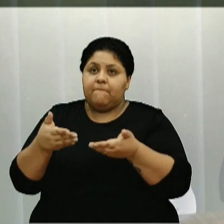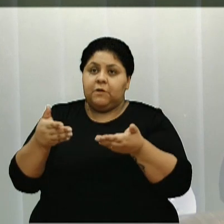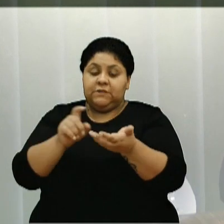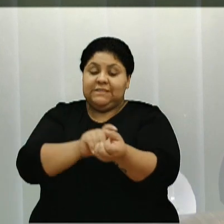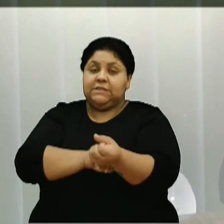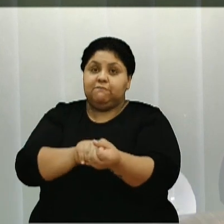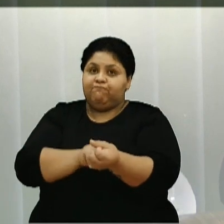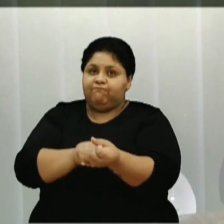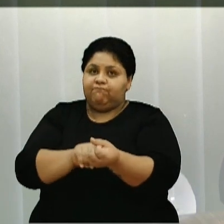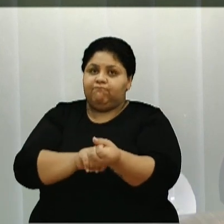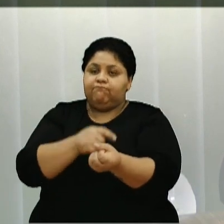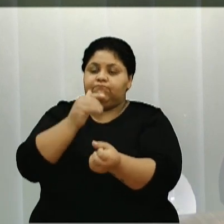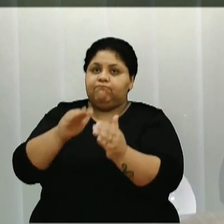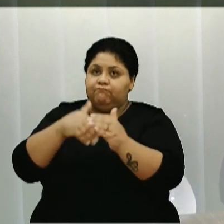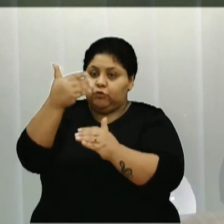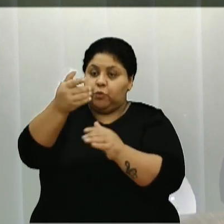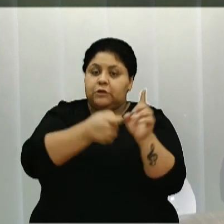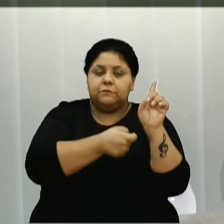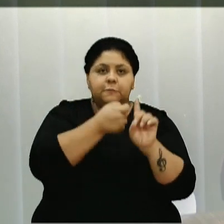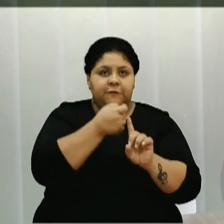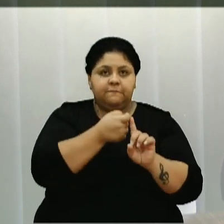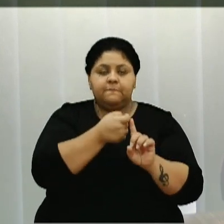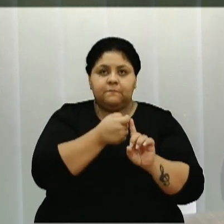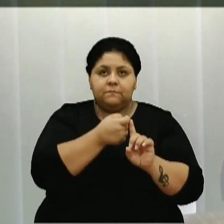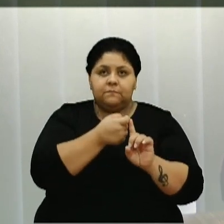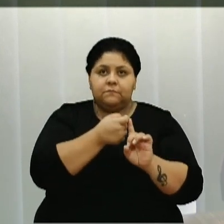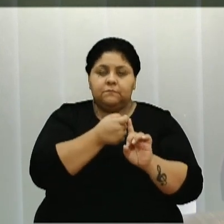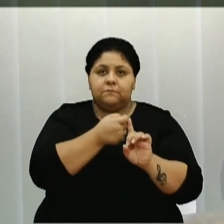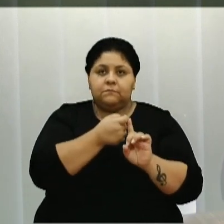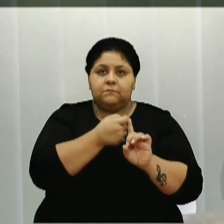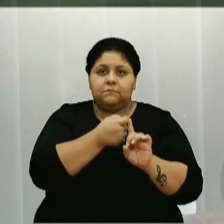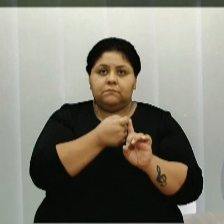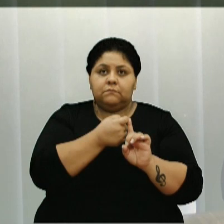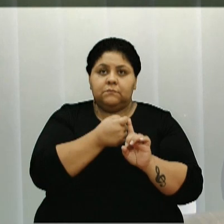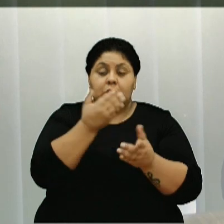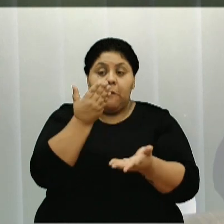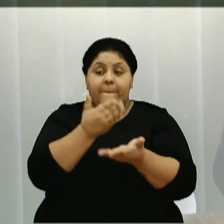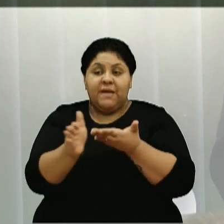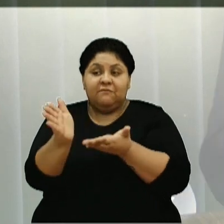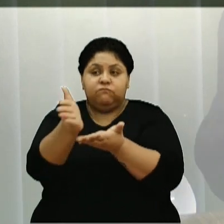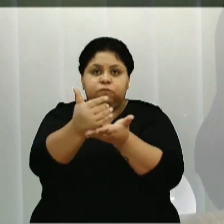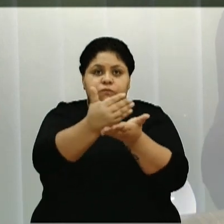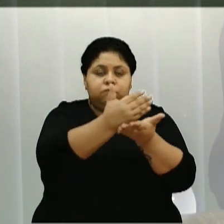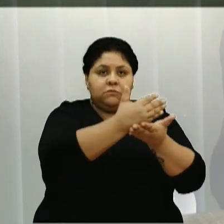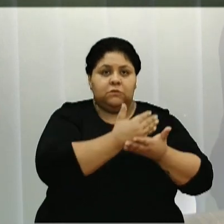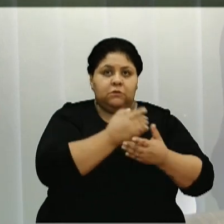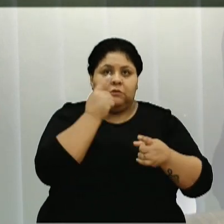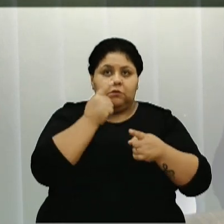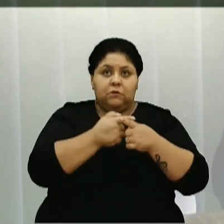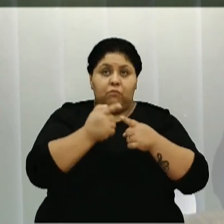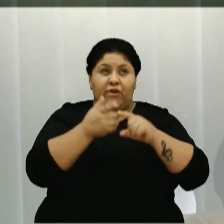apreensivos para os próximos meses, com a provável perda de arrecadação devido à